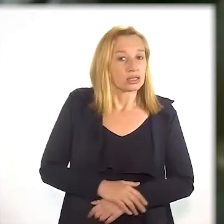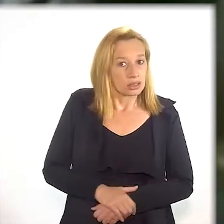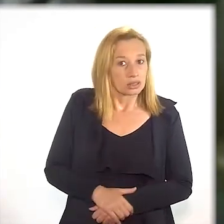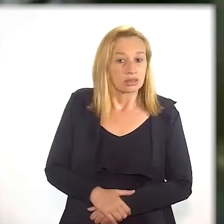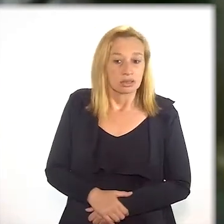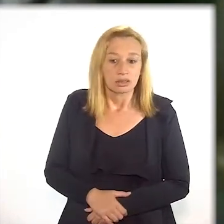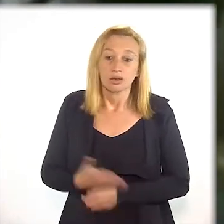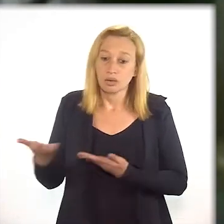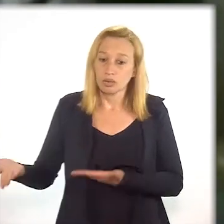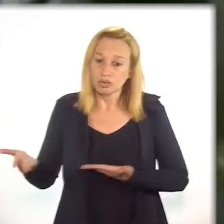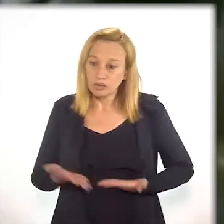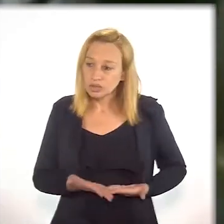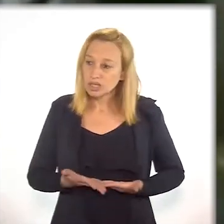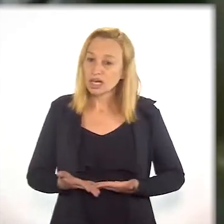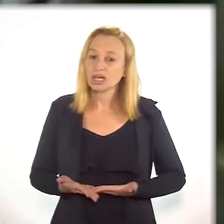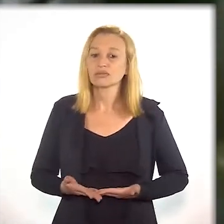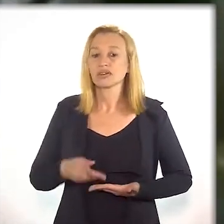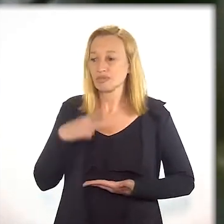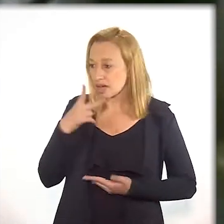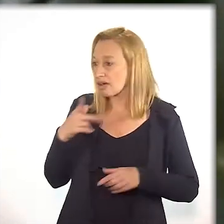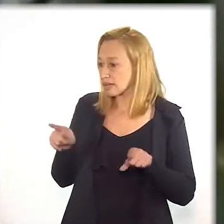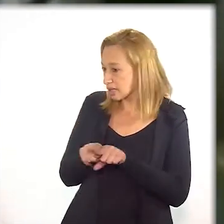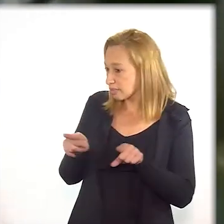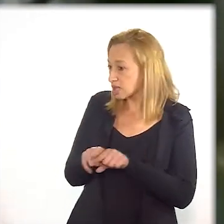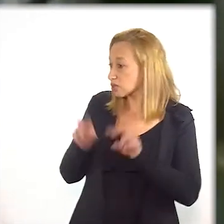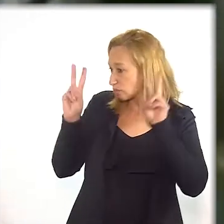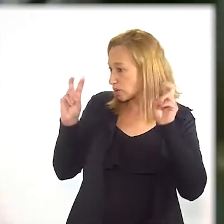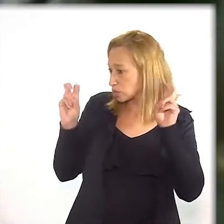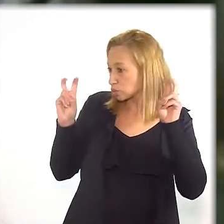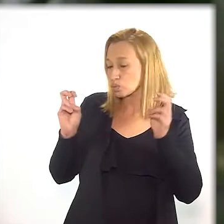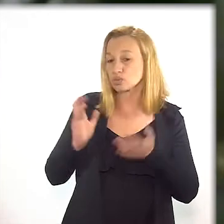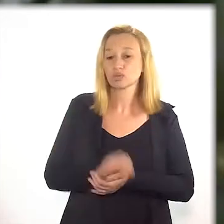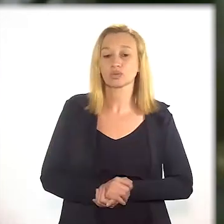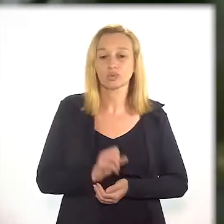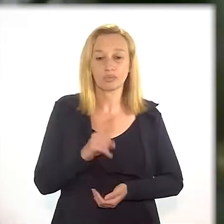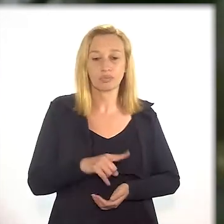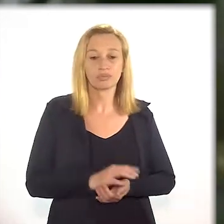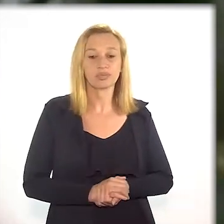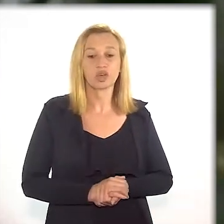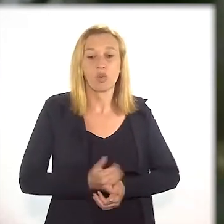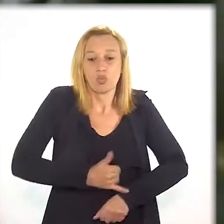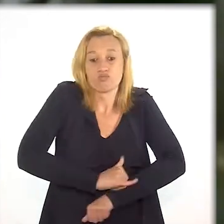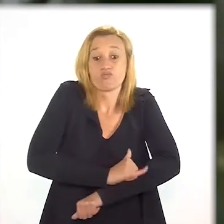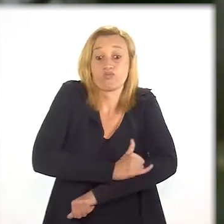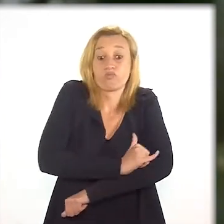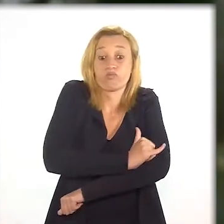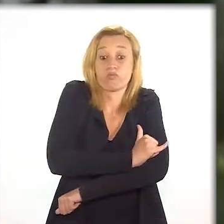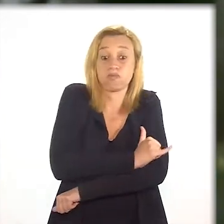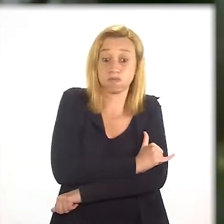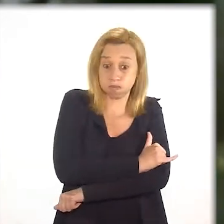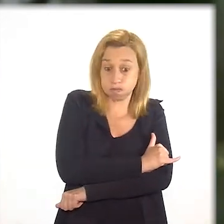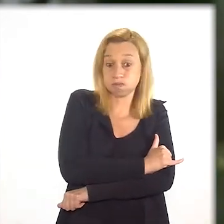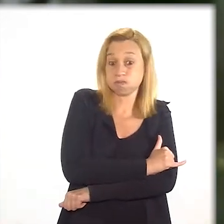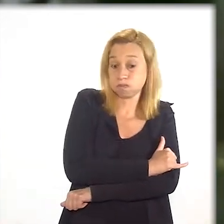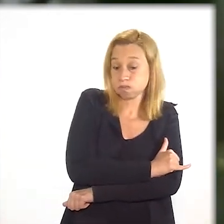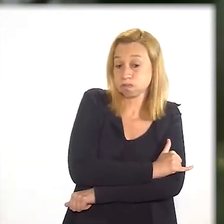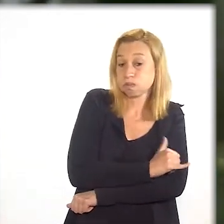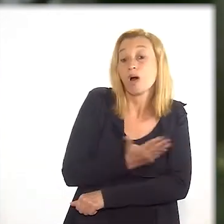outras convidadas já falam um pouco disso, né? Em relação à questão da publicidade, da